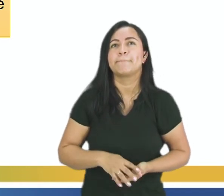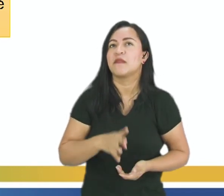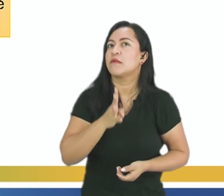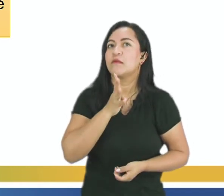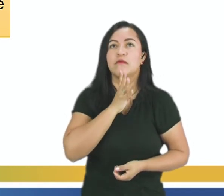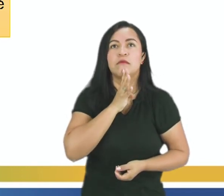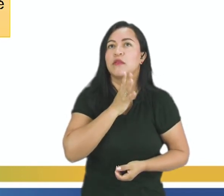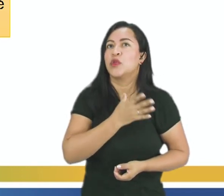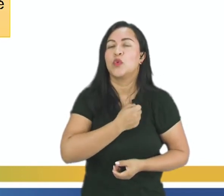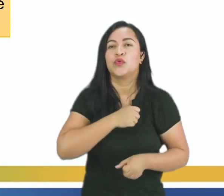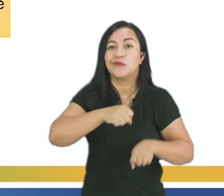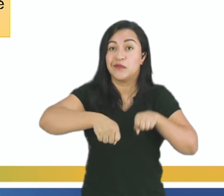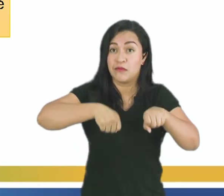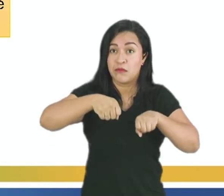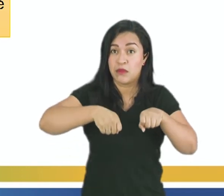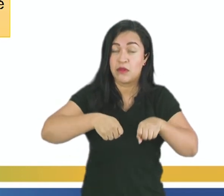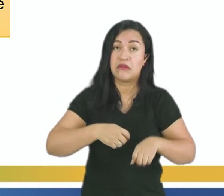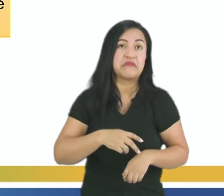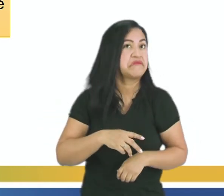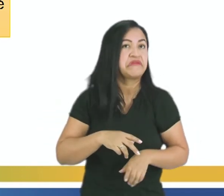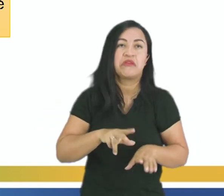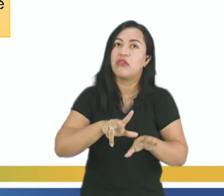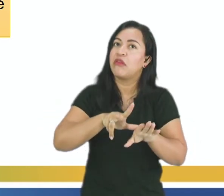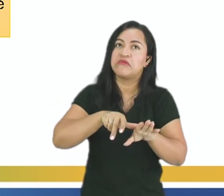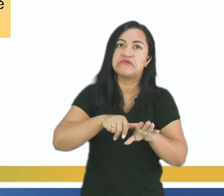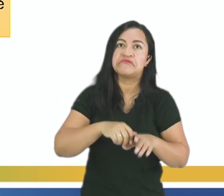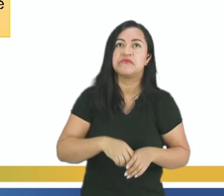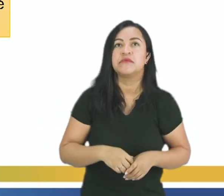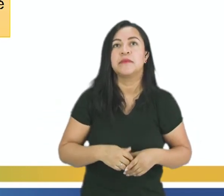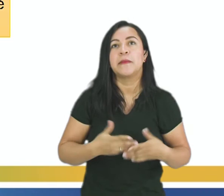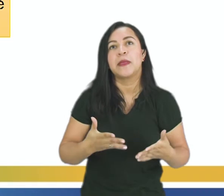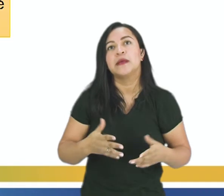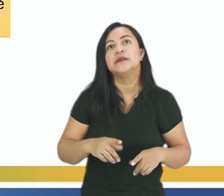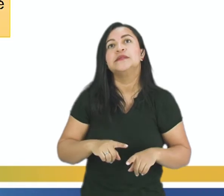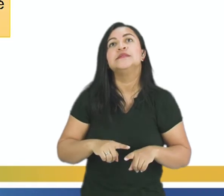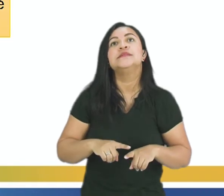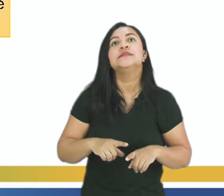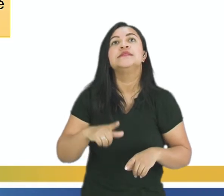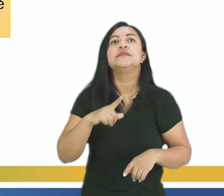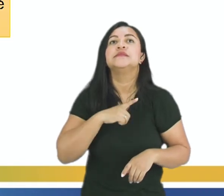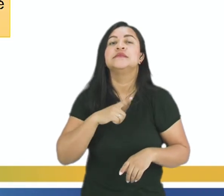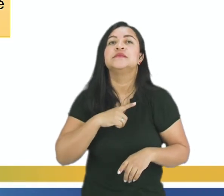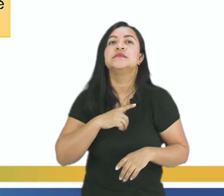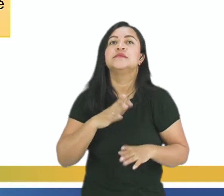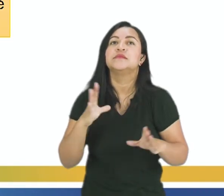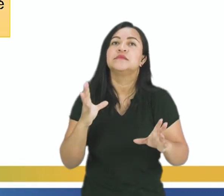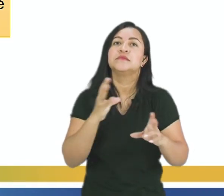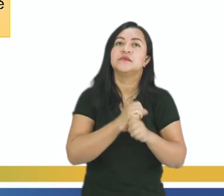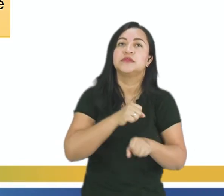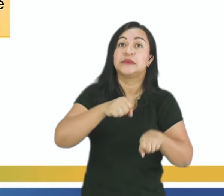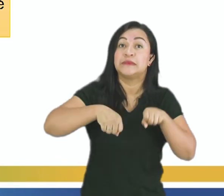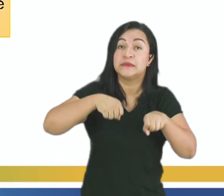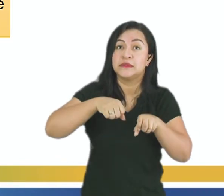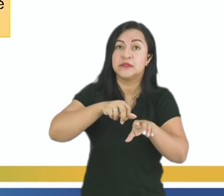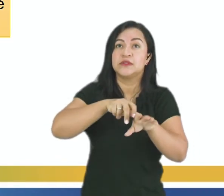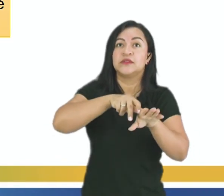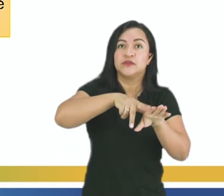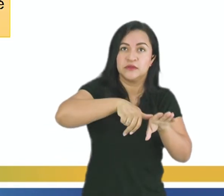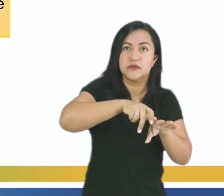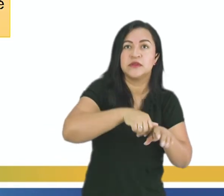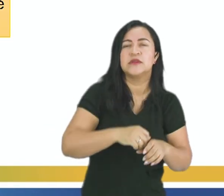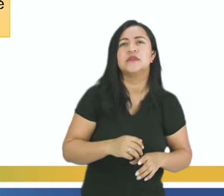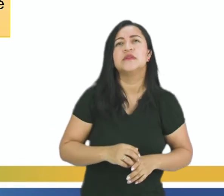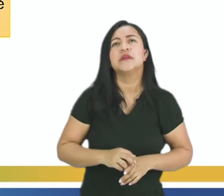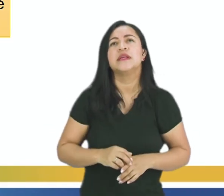conhecemos o número de bicicletas e nem de skates que circulam pela praça, mas nós sabemos que a soma das bicicletas e dos